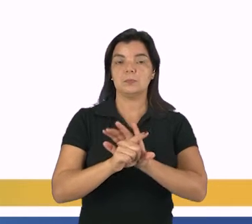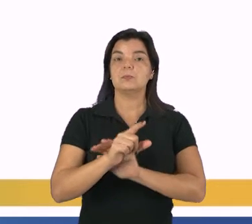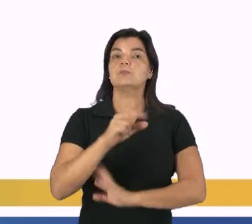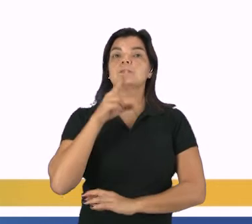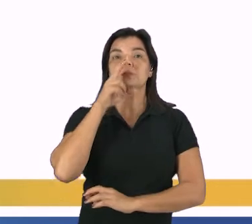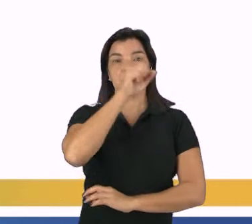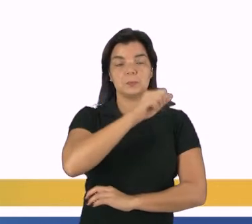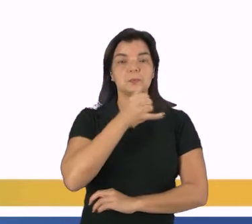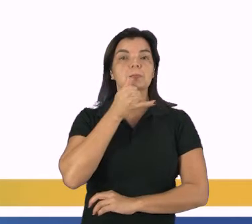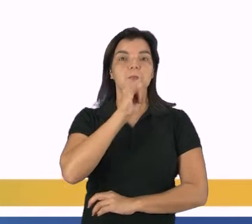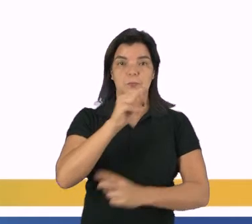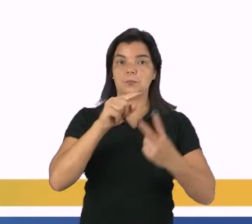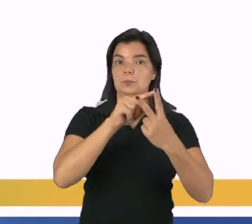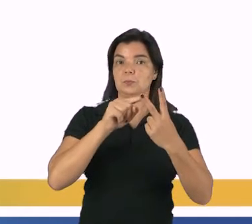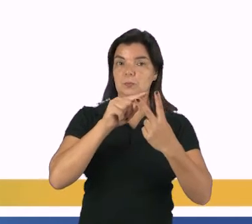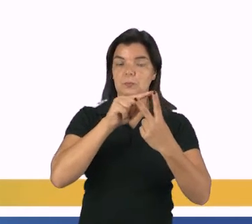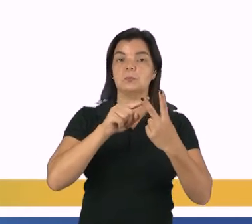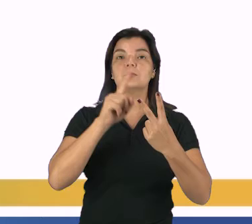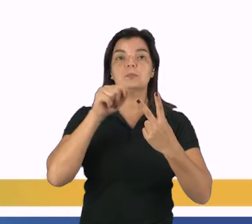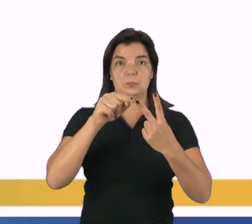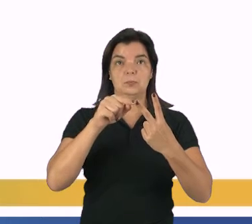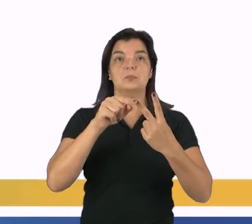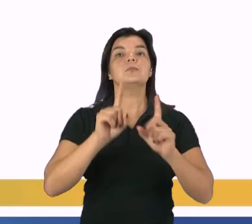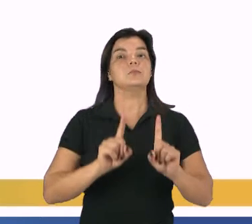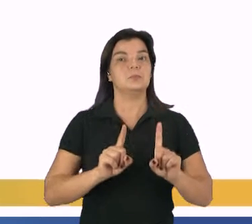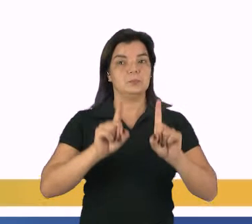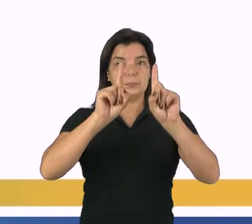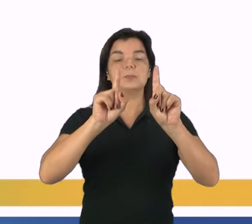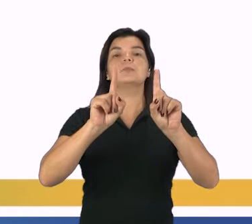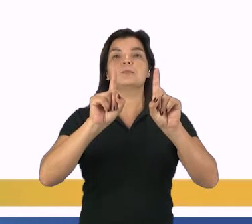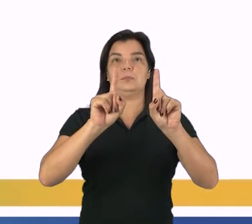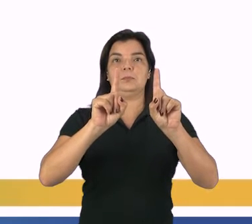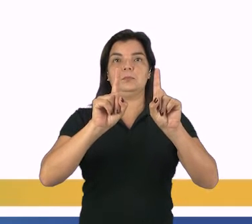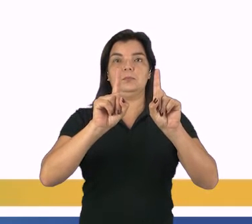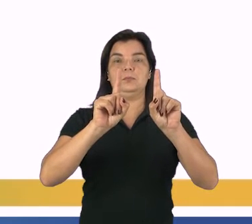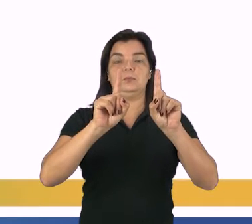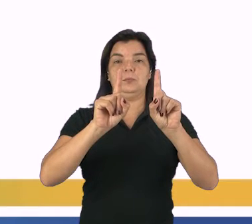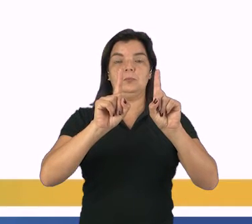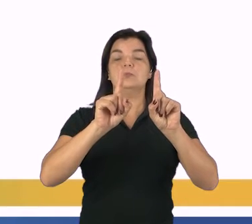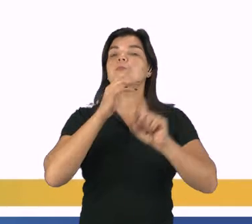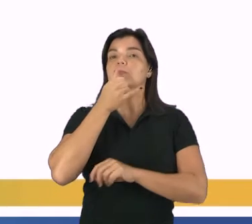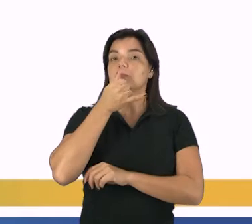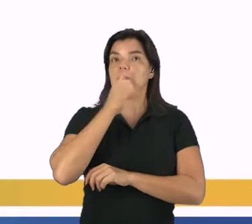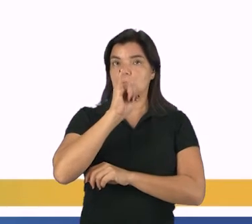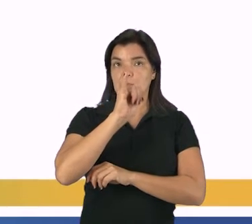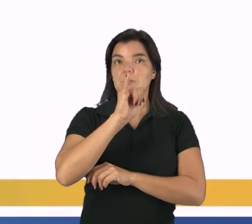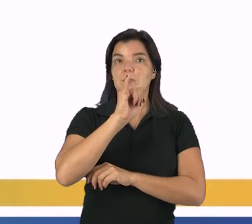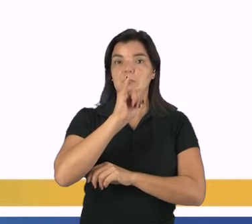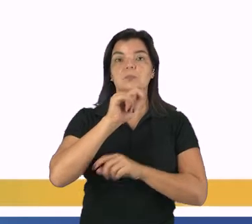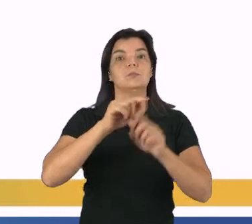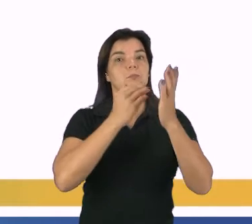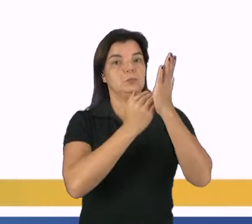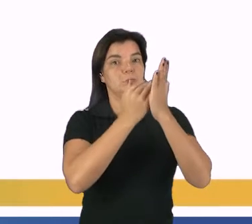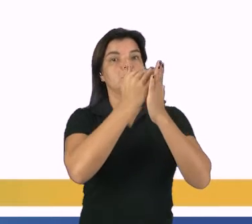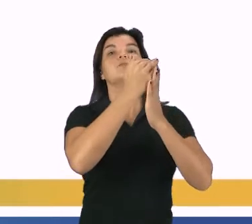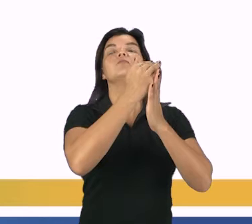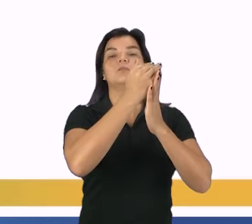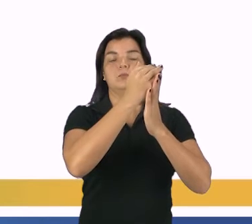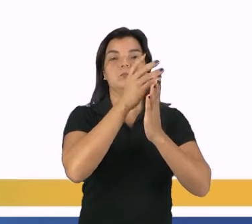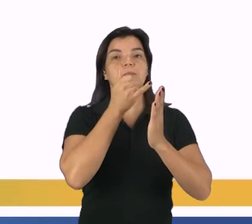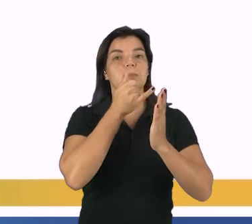O Coulomb ele definiu essa equação, que daqui a pouco nós vamos ver, e basicamente essa equação